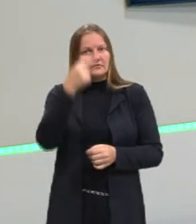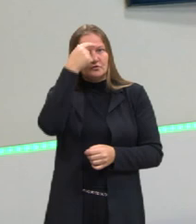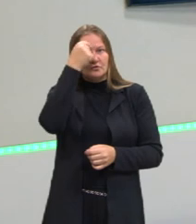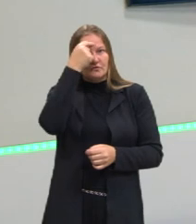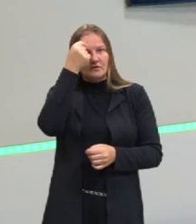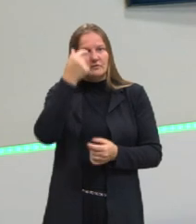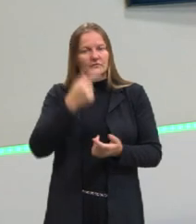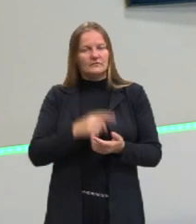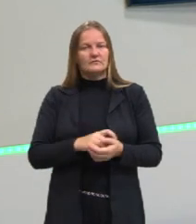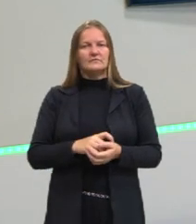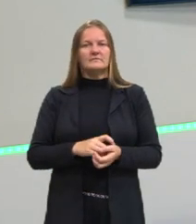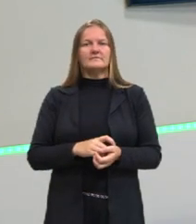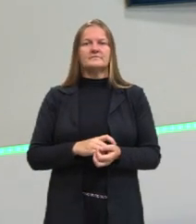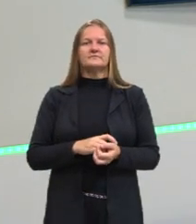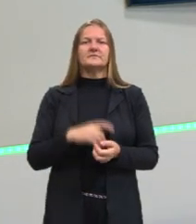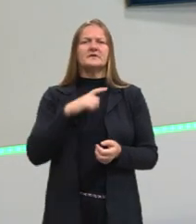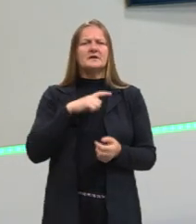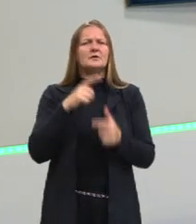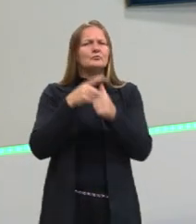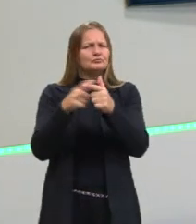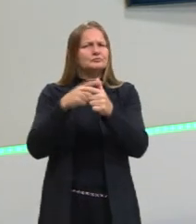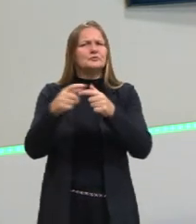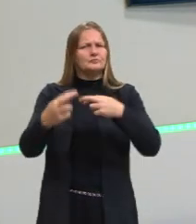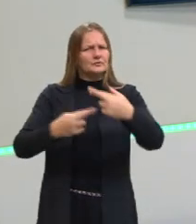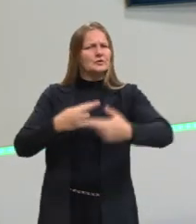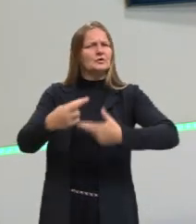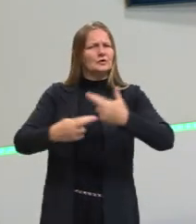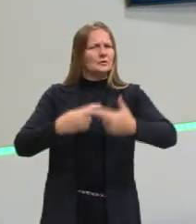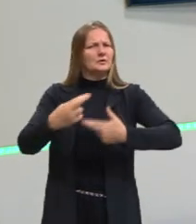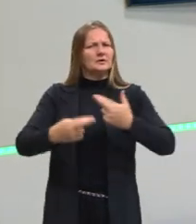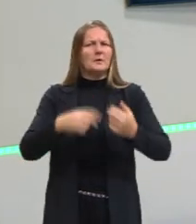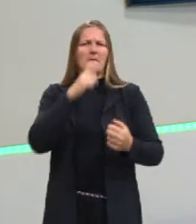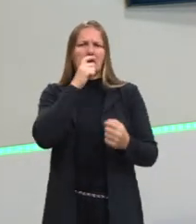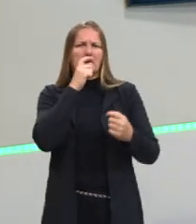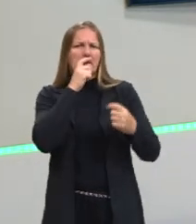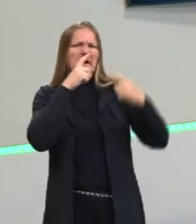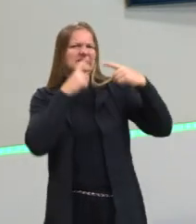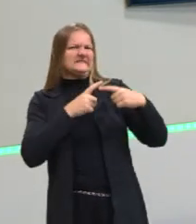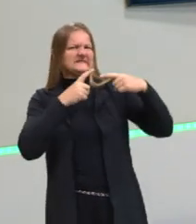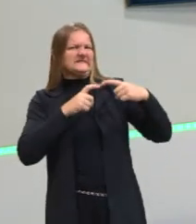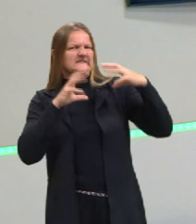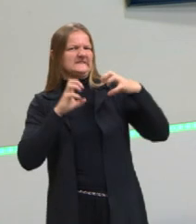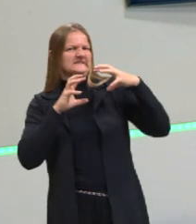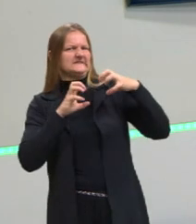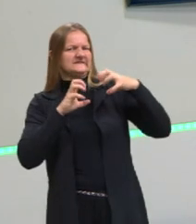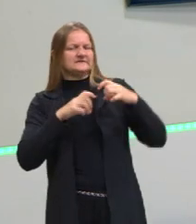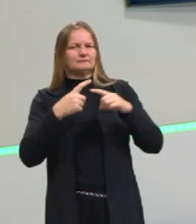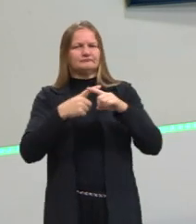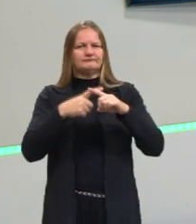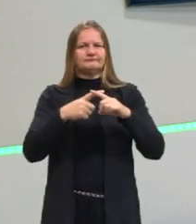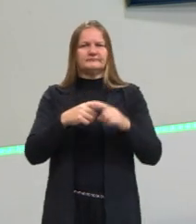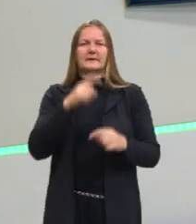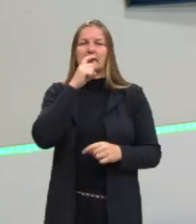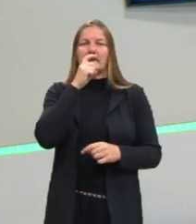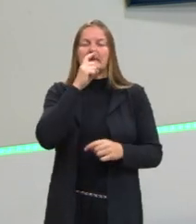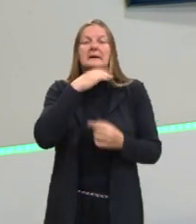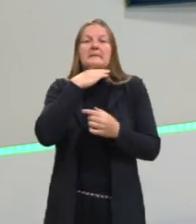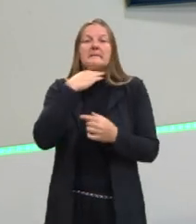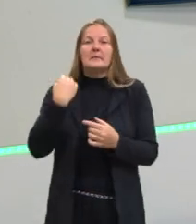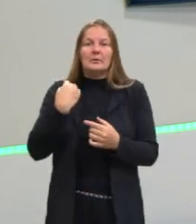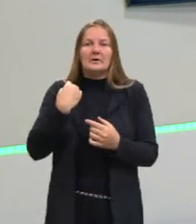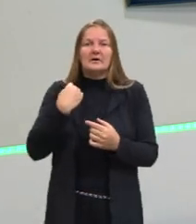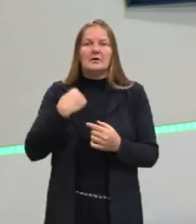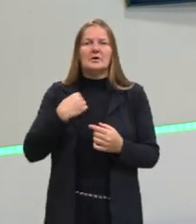há ele tem problemas de relacionamento com o seu pai é quando o seu pai morre